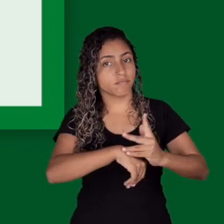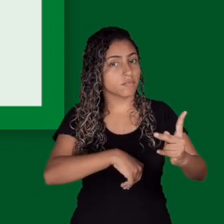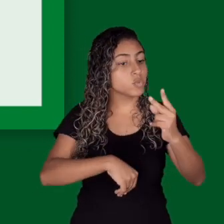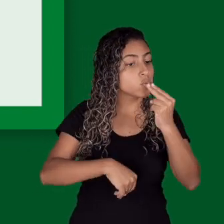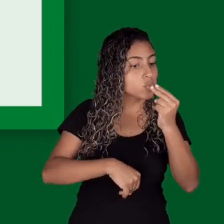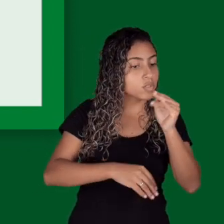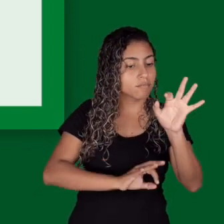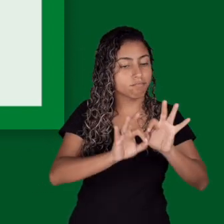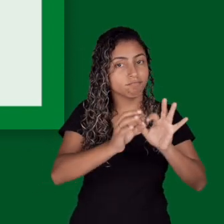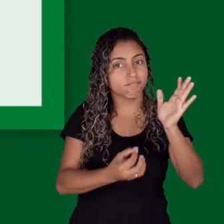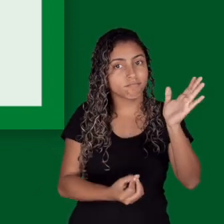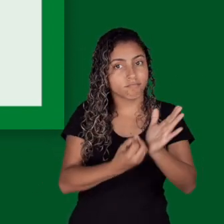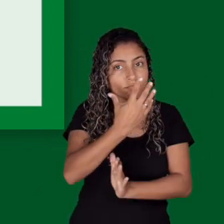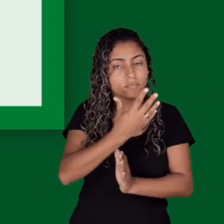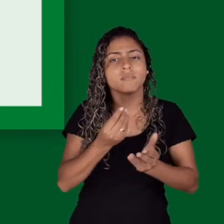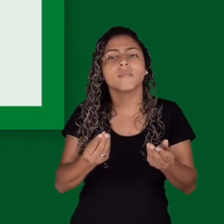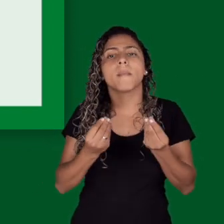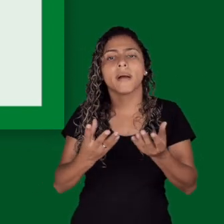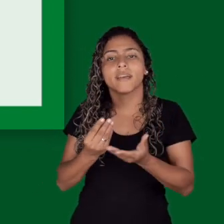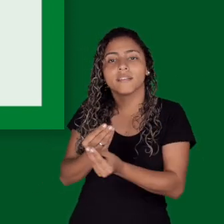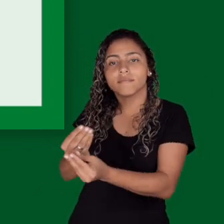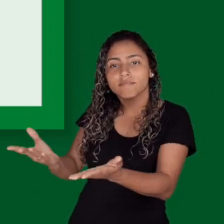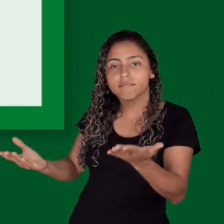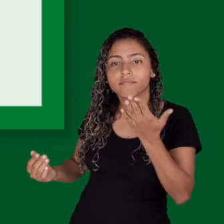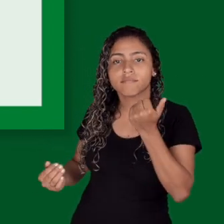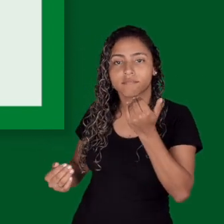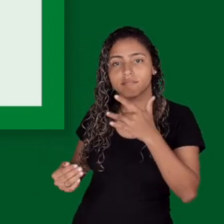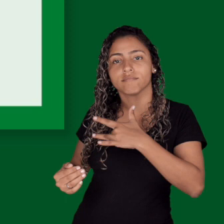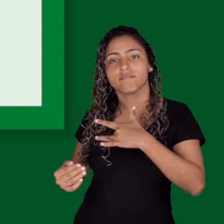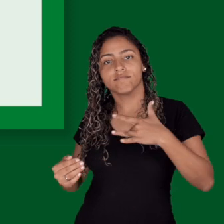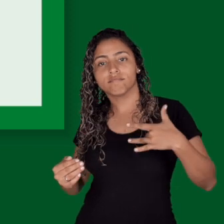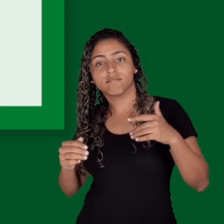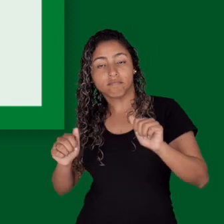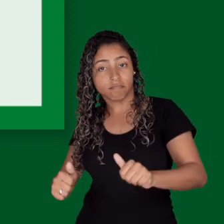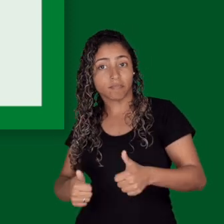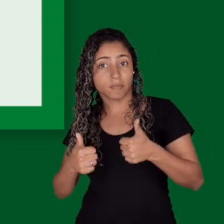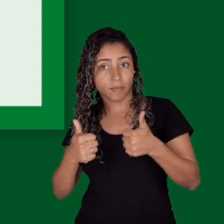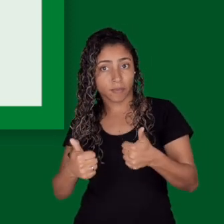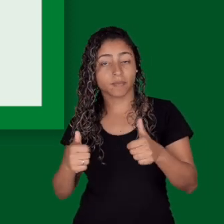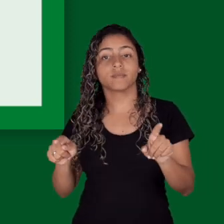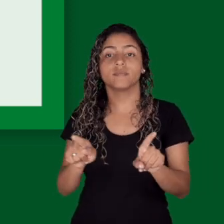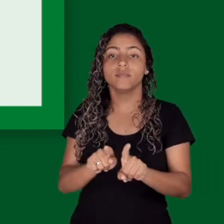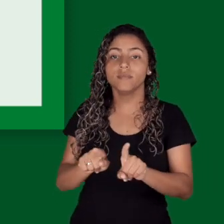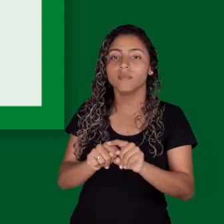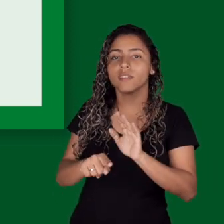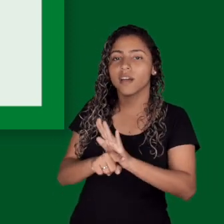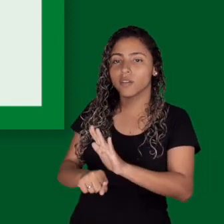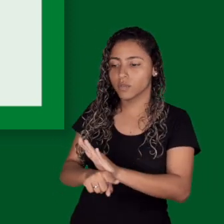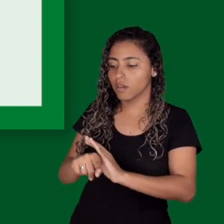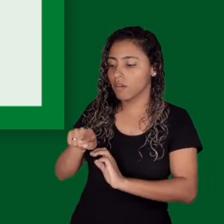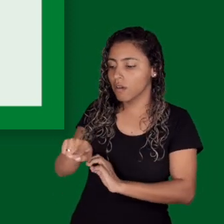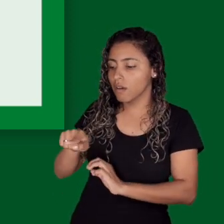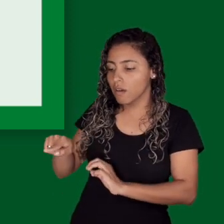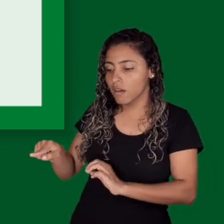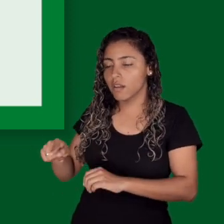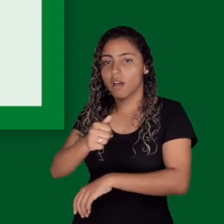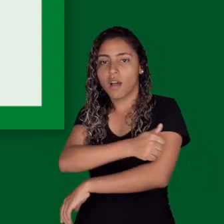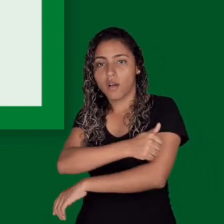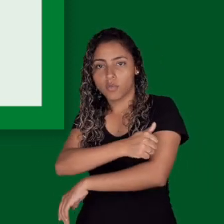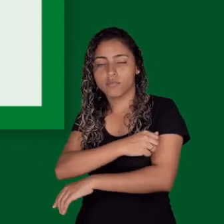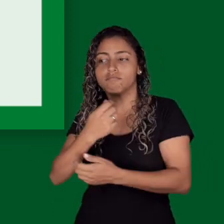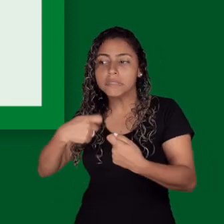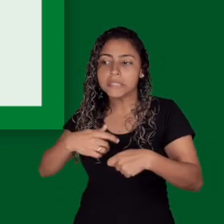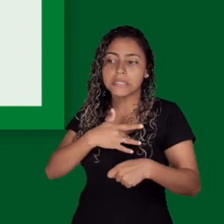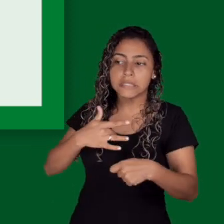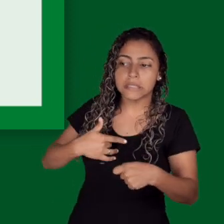elaborado por nutricionista e tem como objetivos promover a oferta da alimentação adequada e saudável na escola, contribuir para o atendimento das